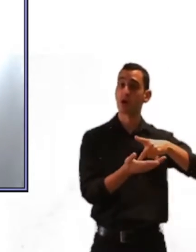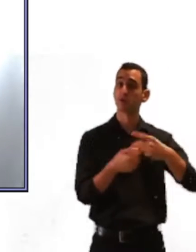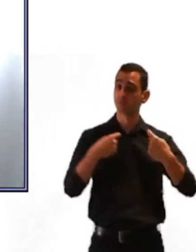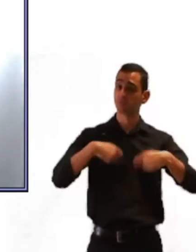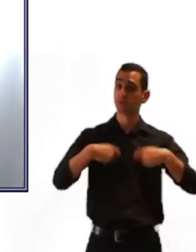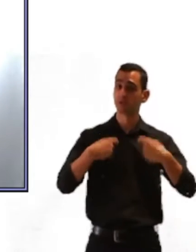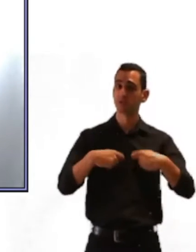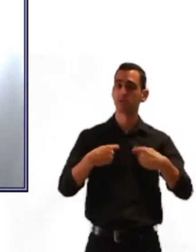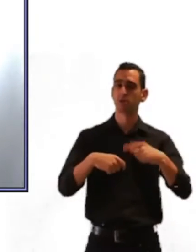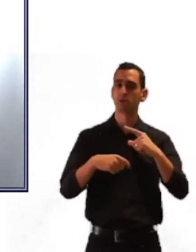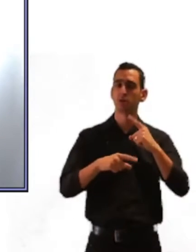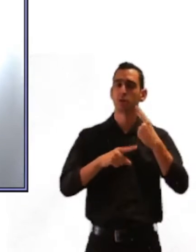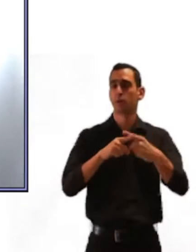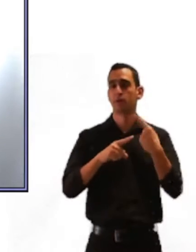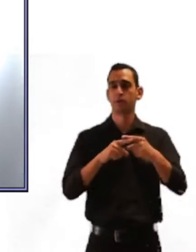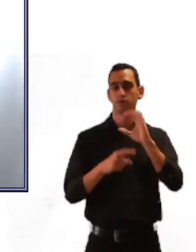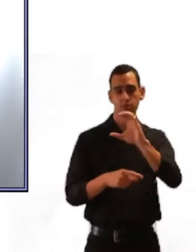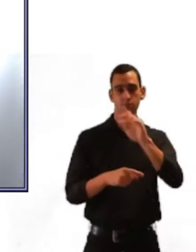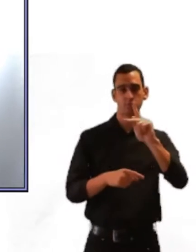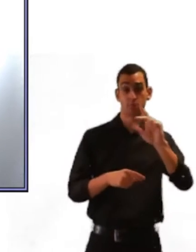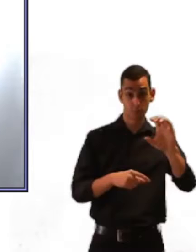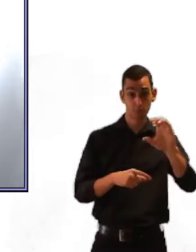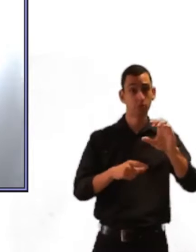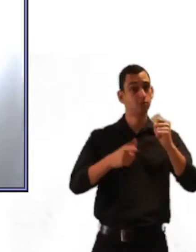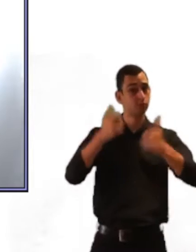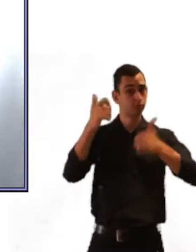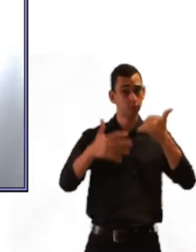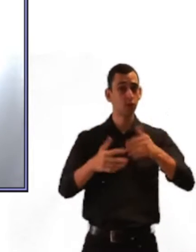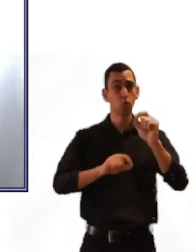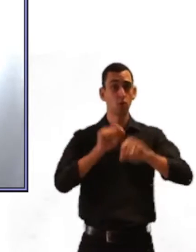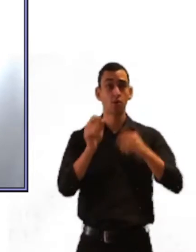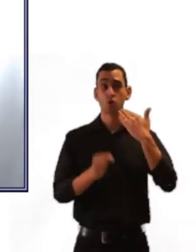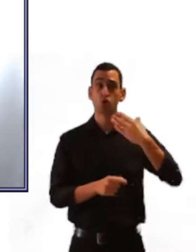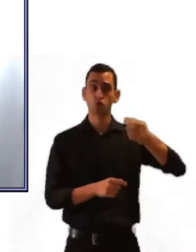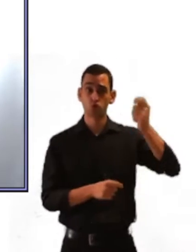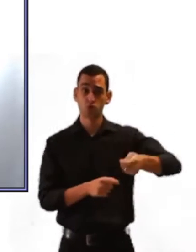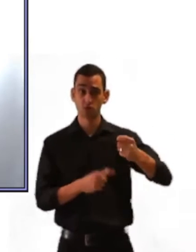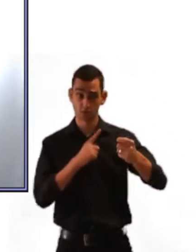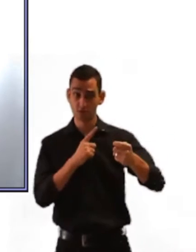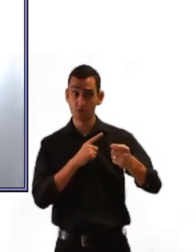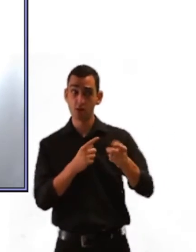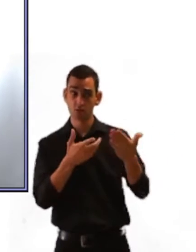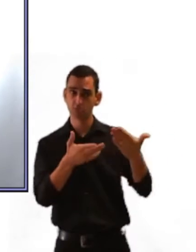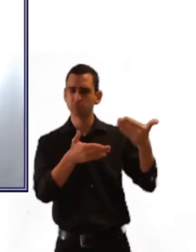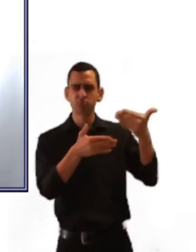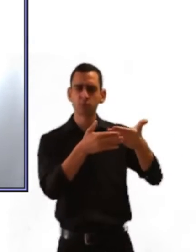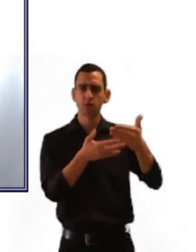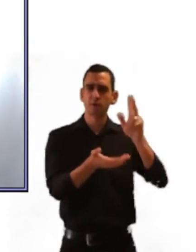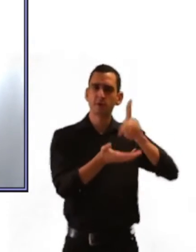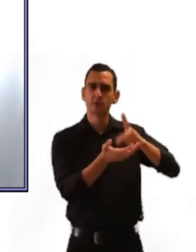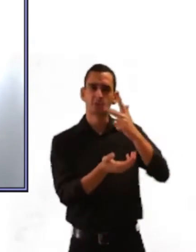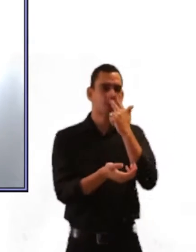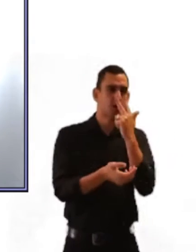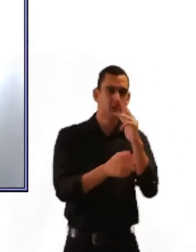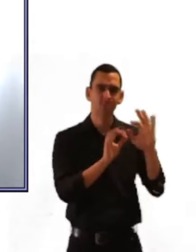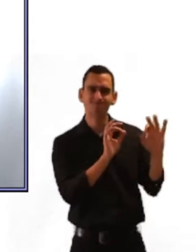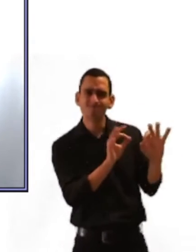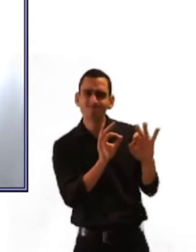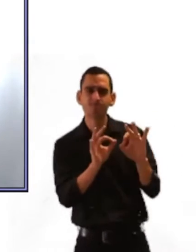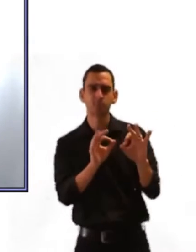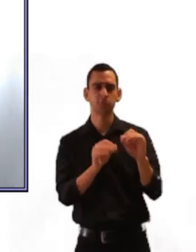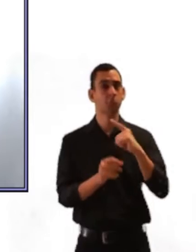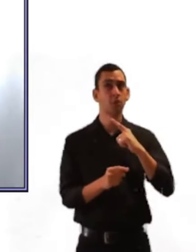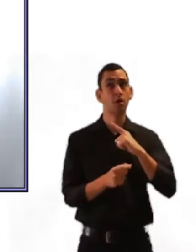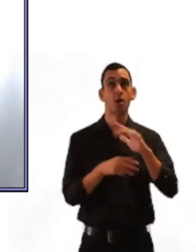processual civil, autorização expressa para o juiz decidir com base na verossimilhança, né? Como, por exemplo, no caso de uma